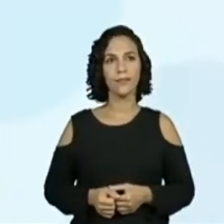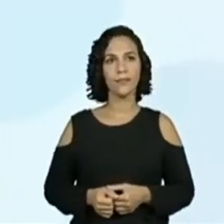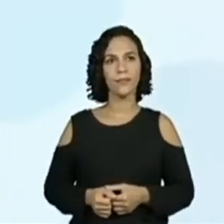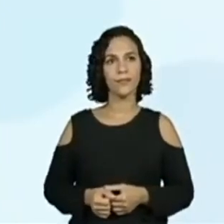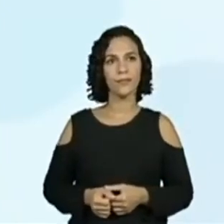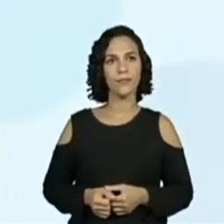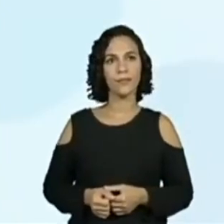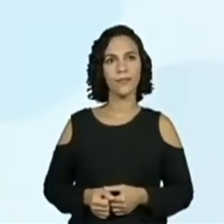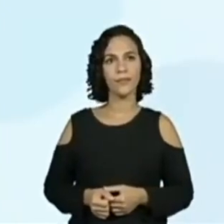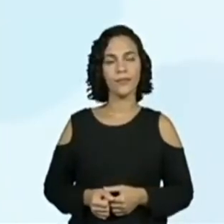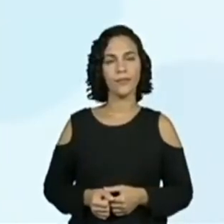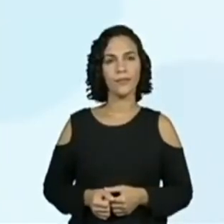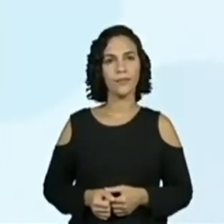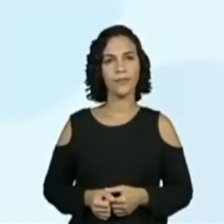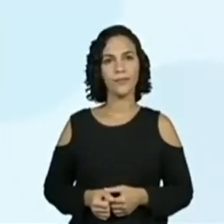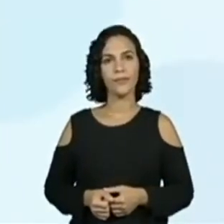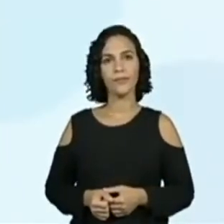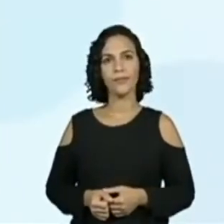a